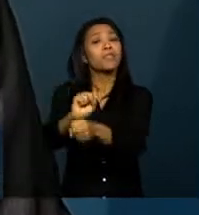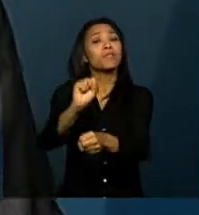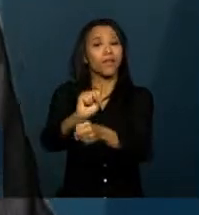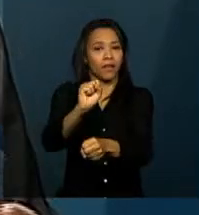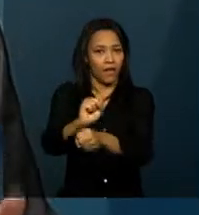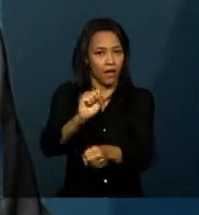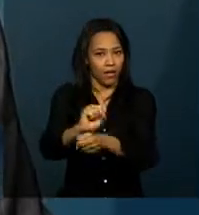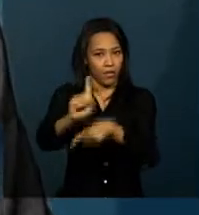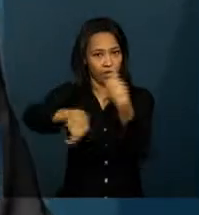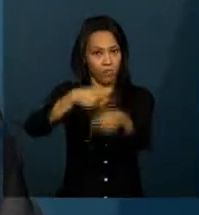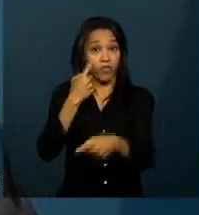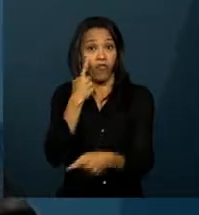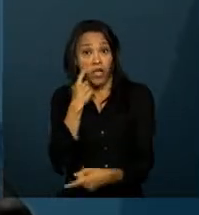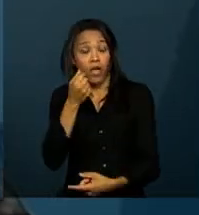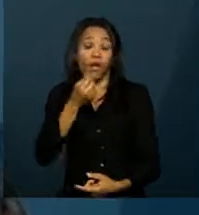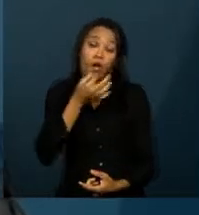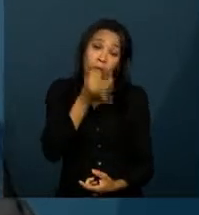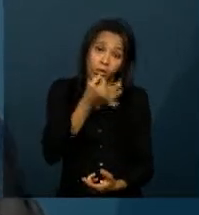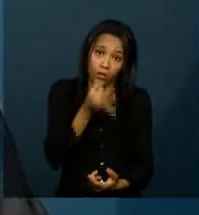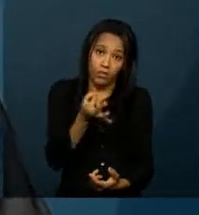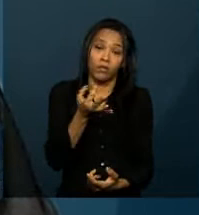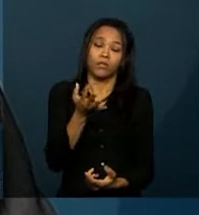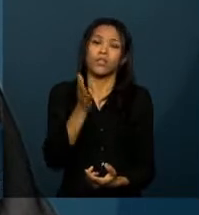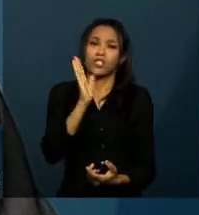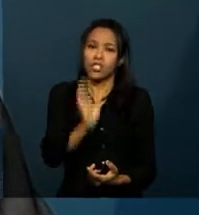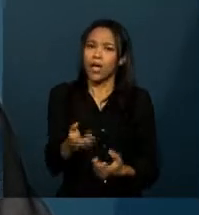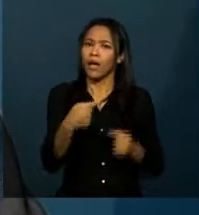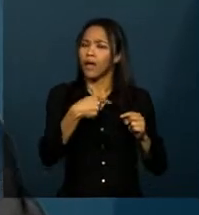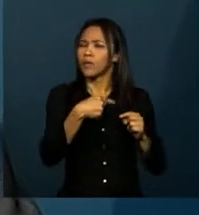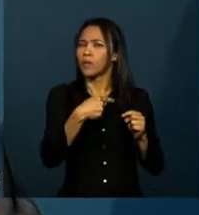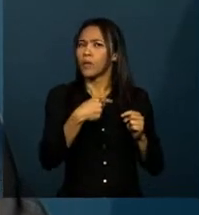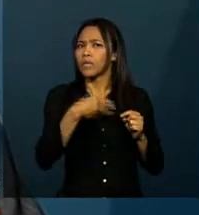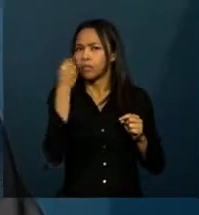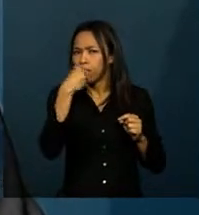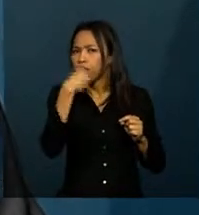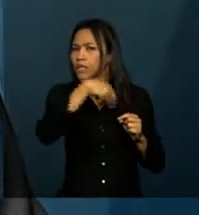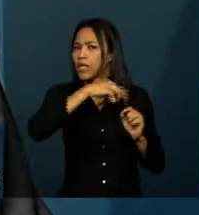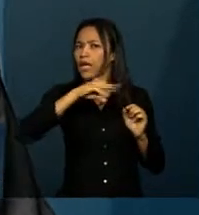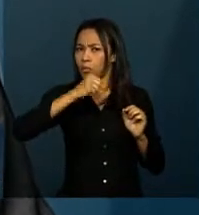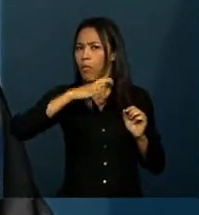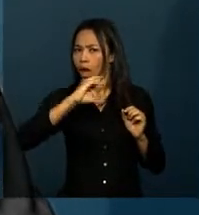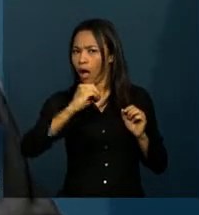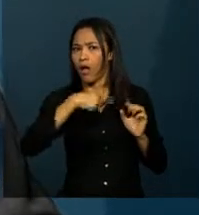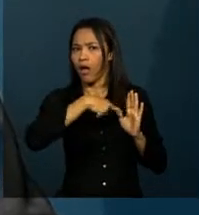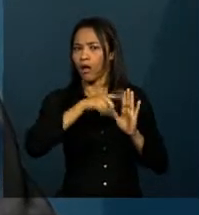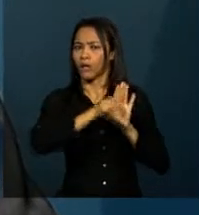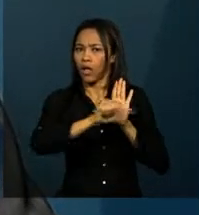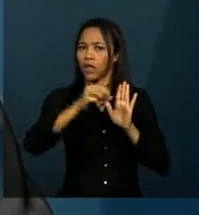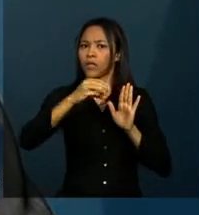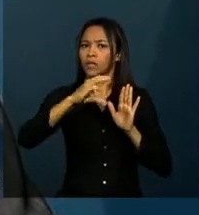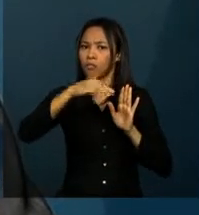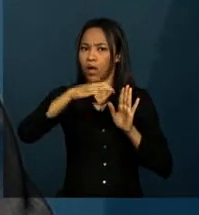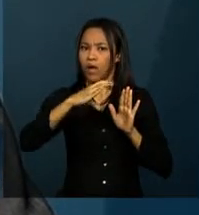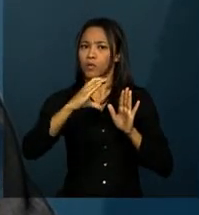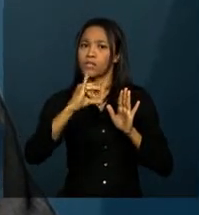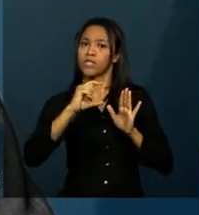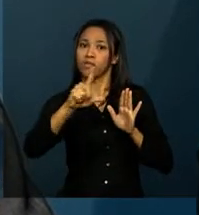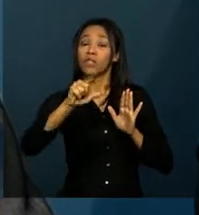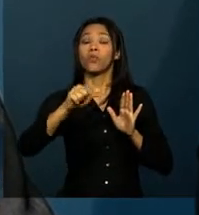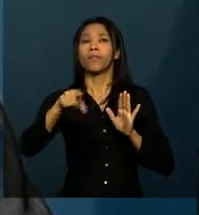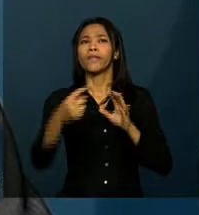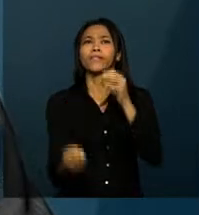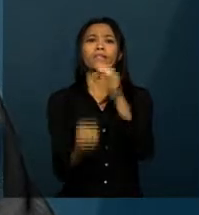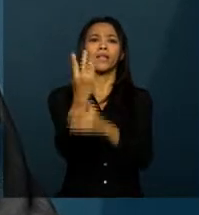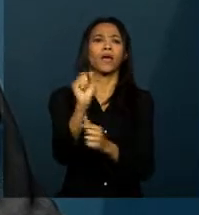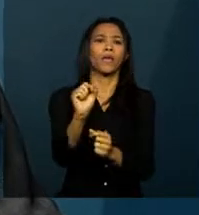termos uma posição. Nós sabemos o que foi visto no Marco Civil. Havia uma proposta original do governo para que houvesse a criação de data centers